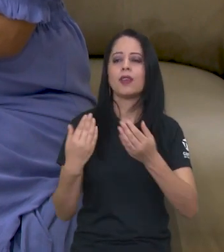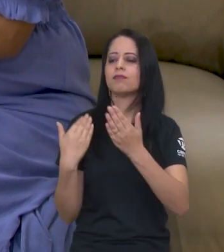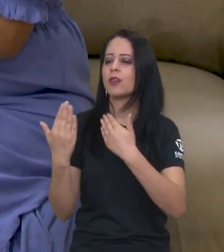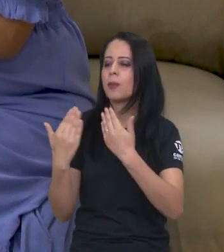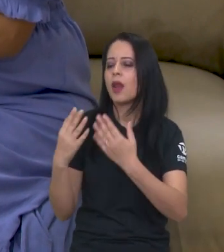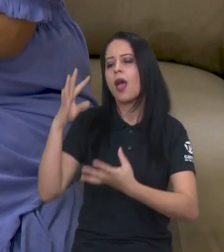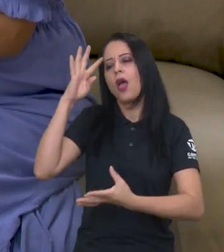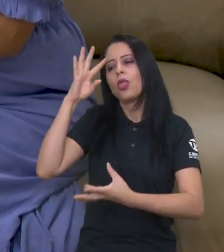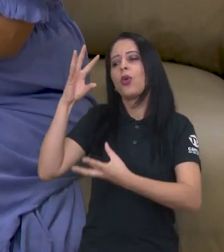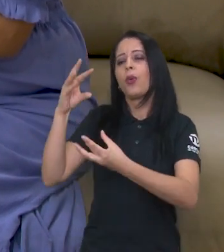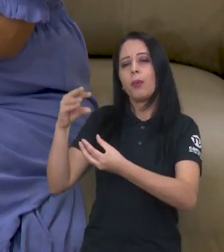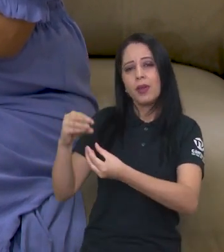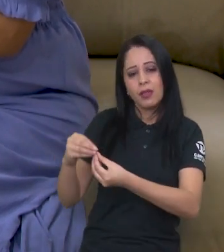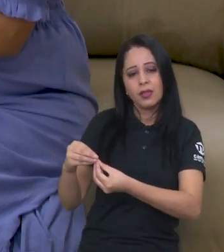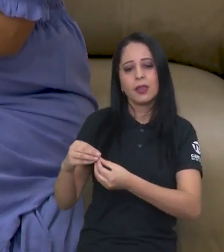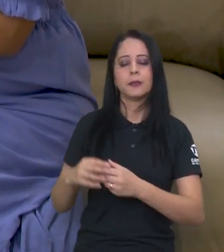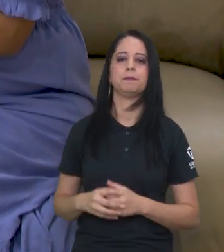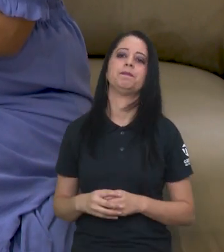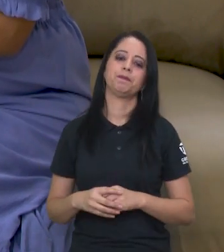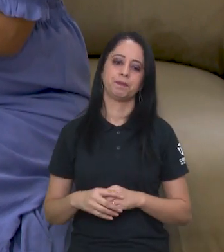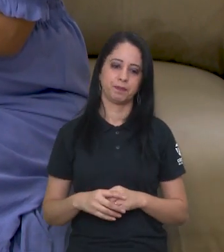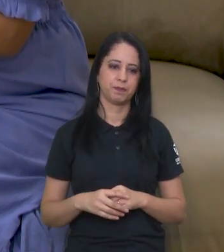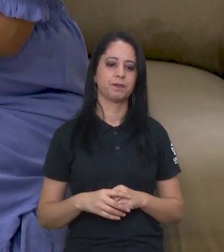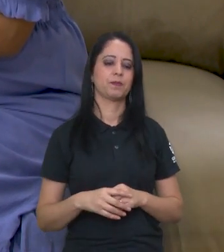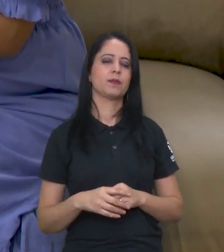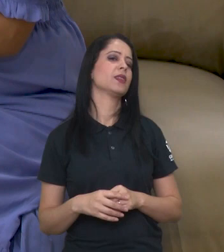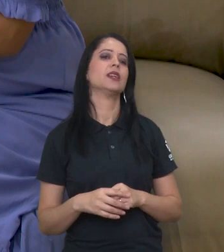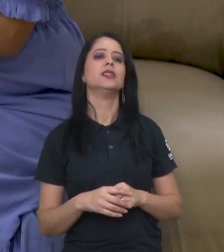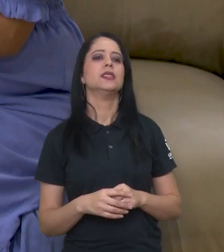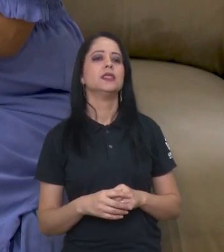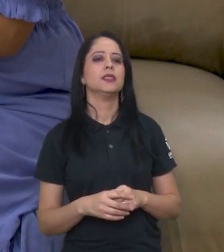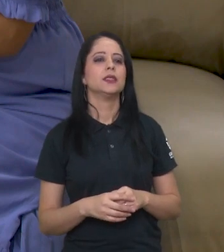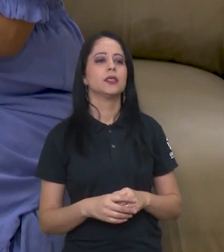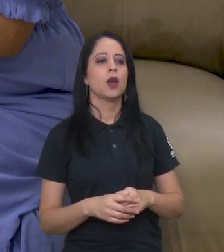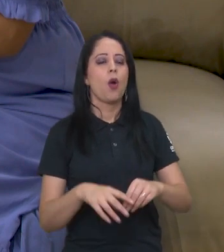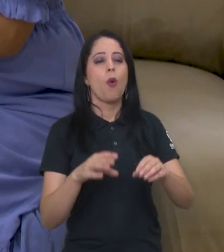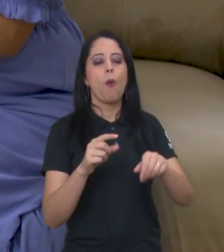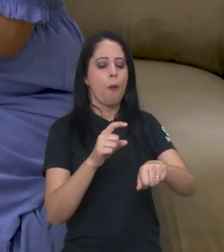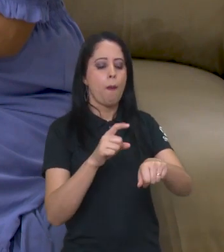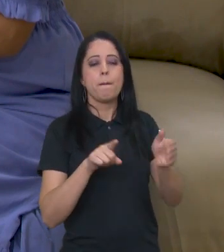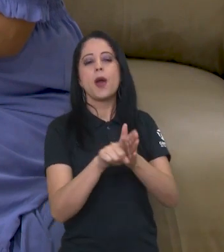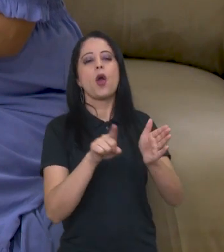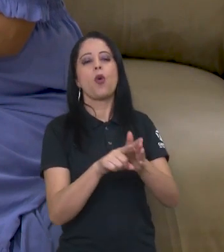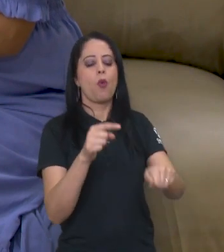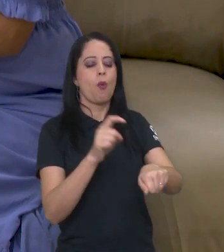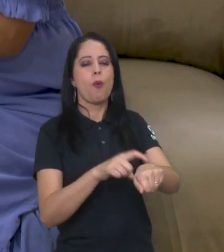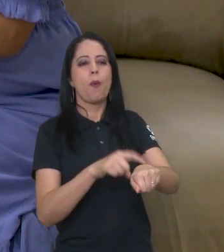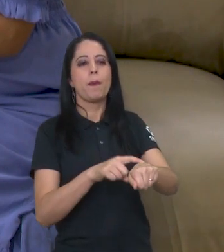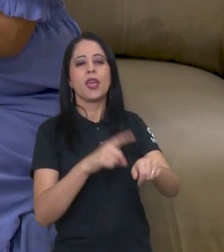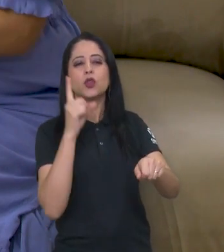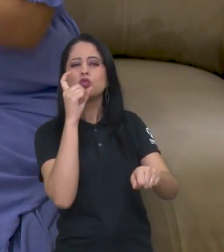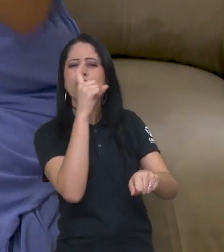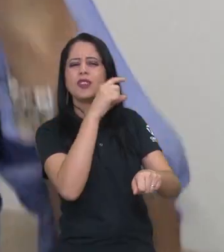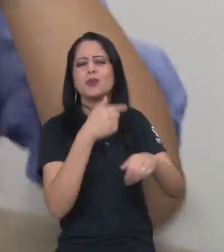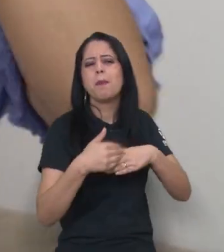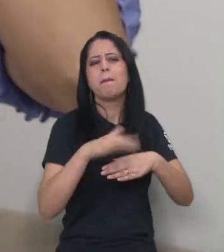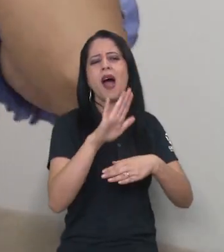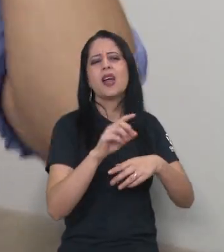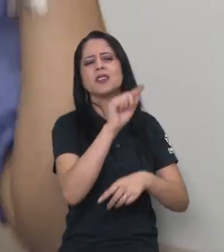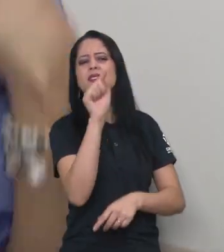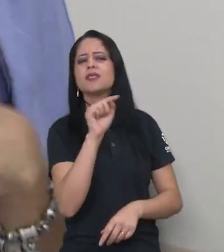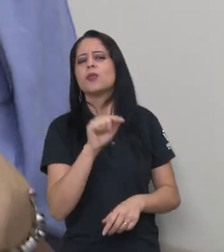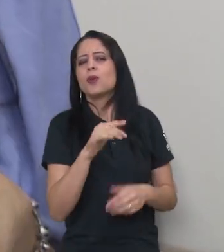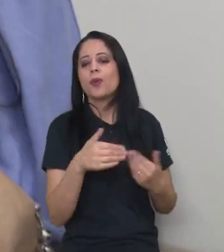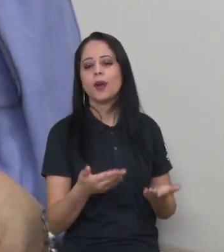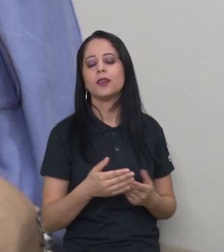da mulher, né? E qual que você considera, Edilaine, que foi o momento mais difícil durante todo esse processo? Os